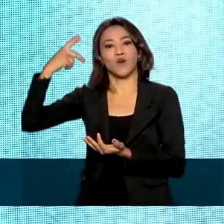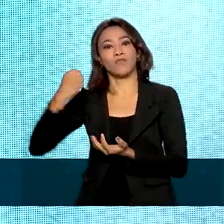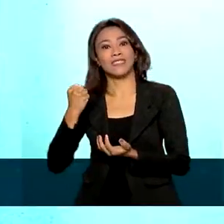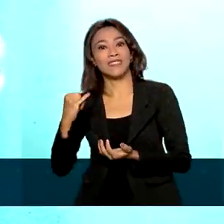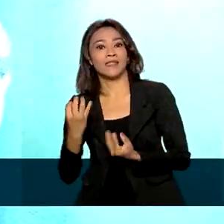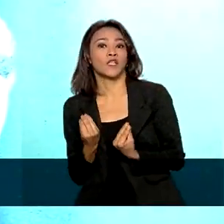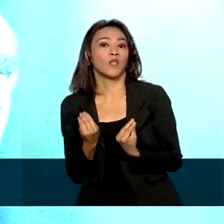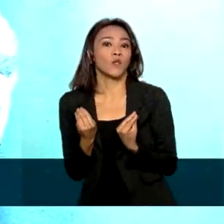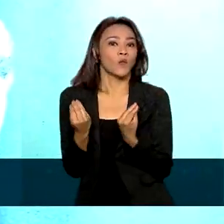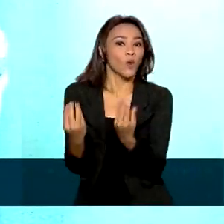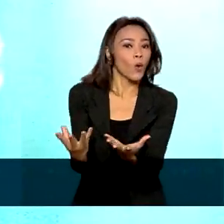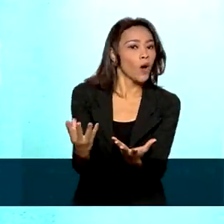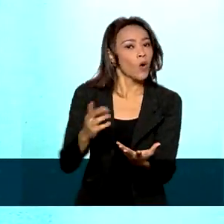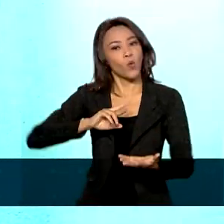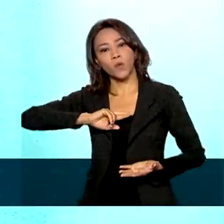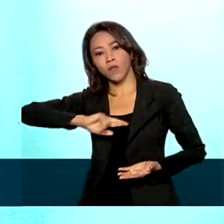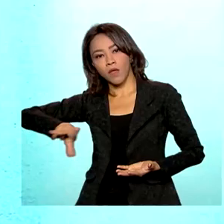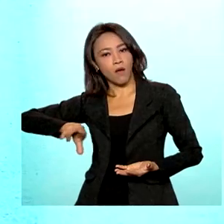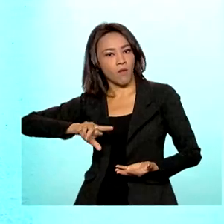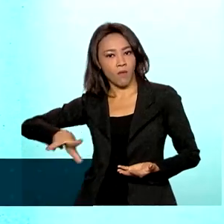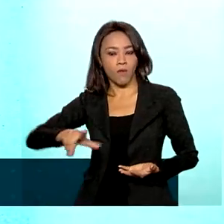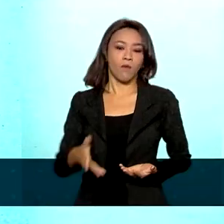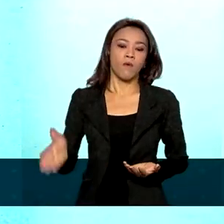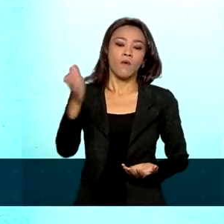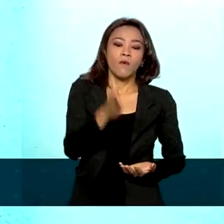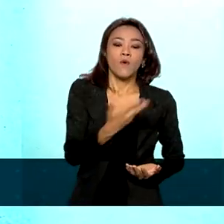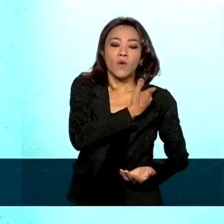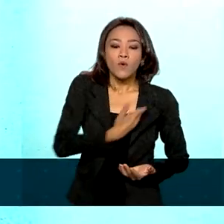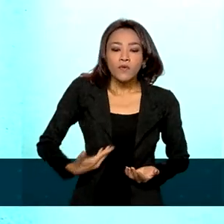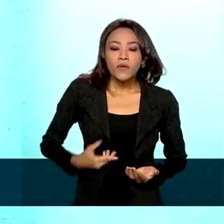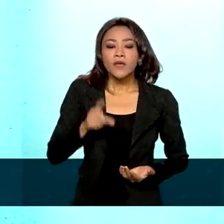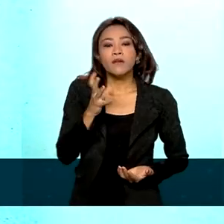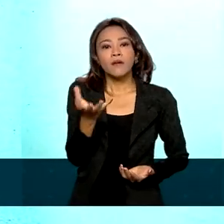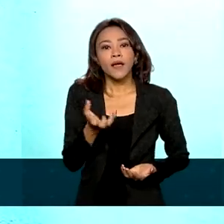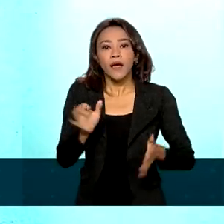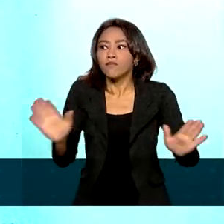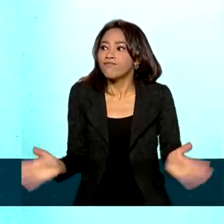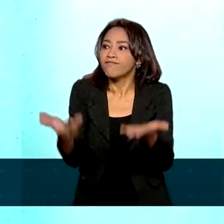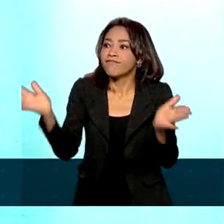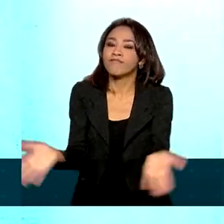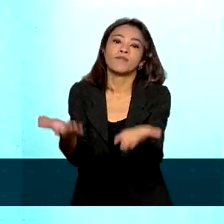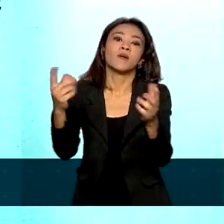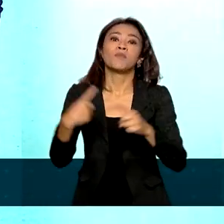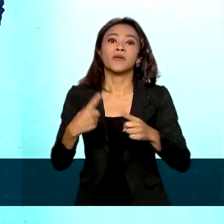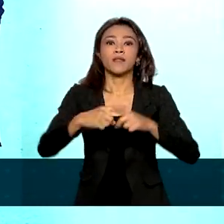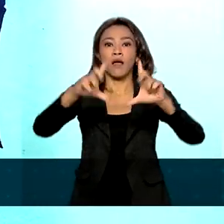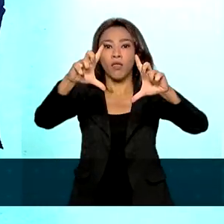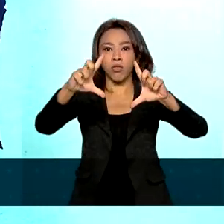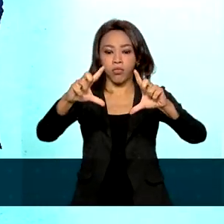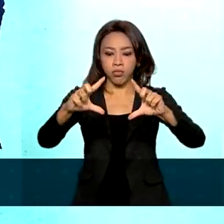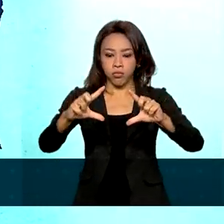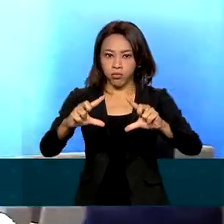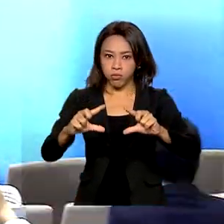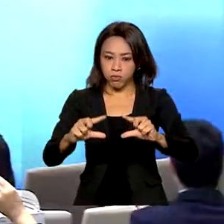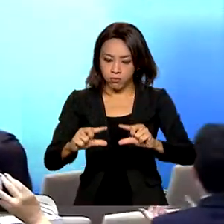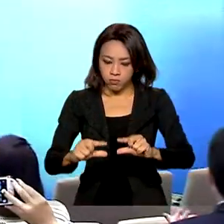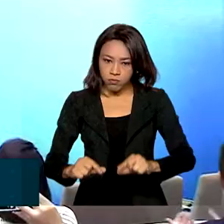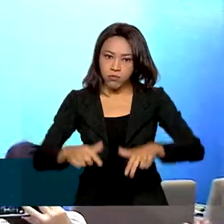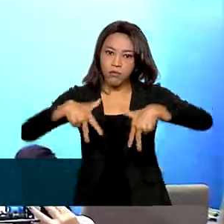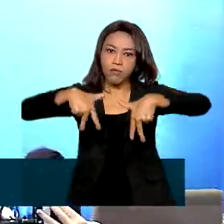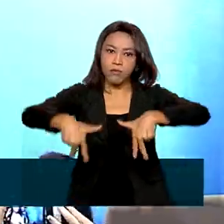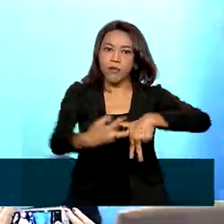de doação. O governo quer mobilizar toda a sociedade por conta da queda nas doações durante a pandemia.